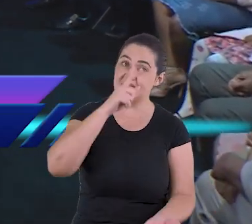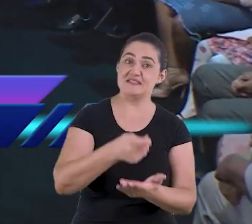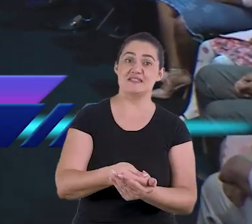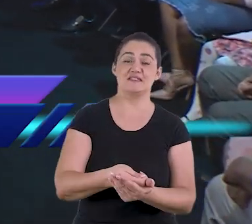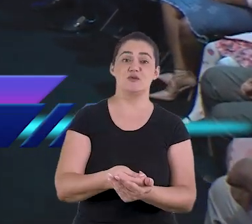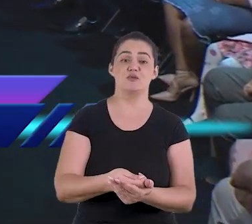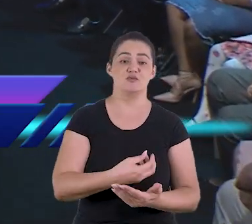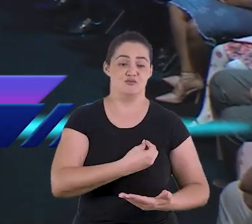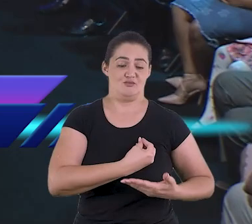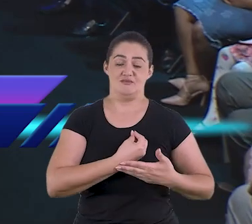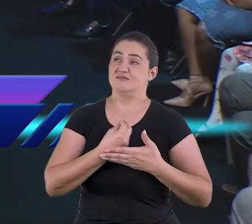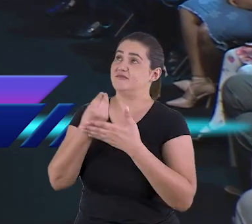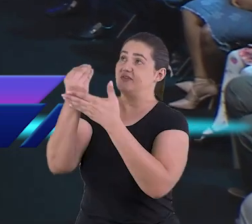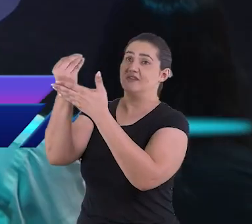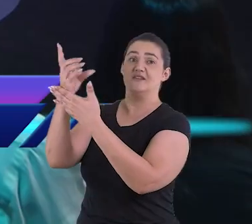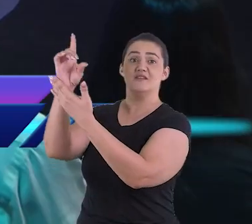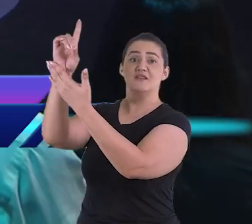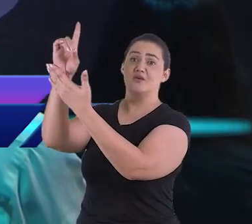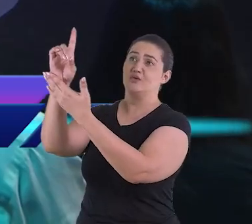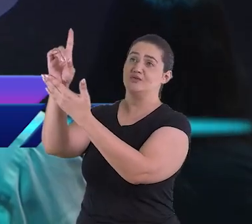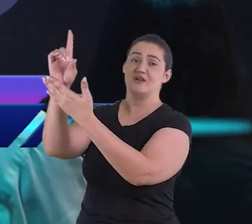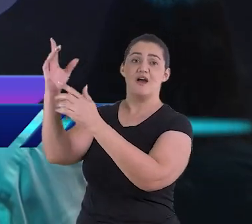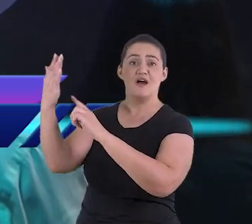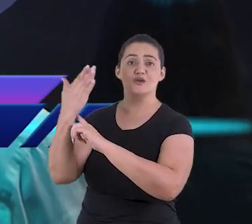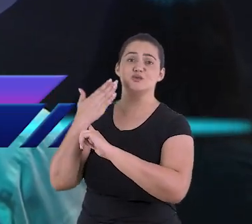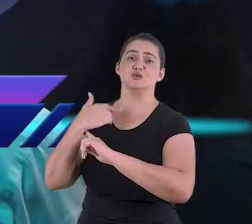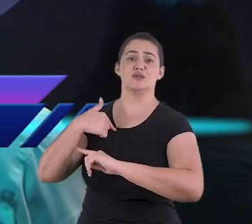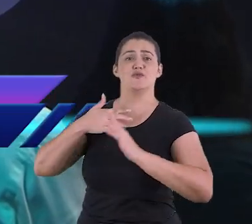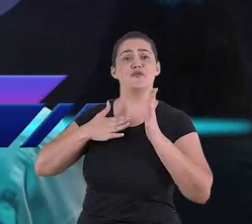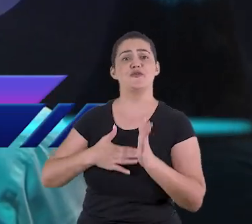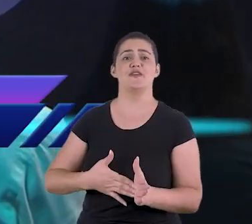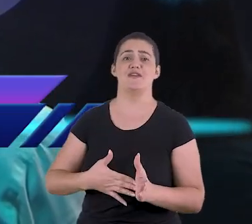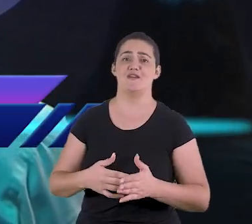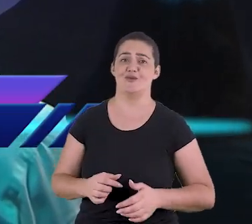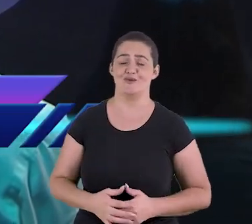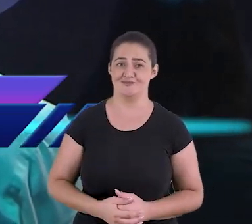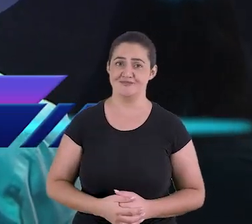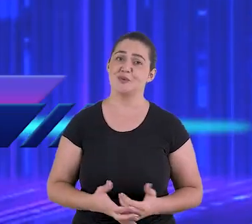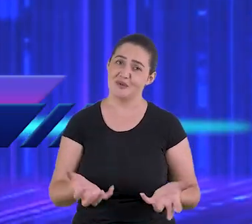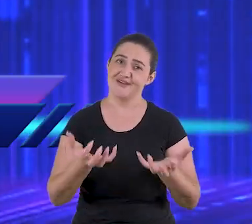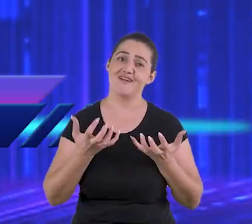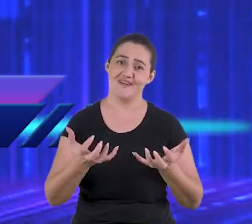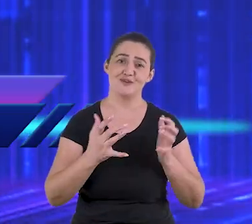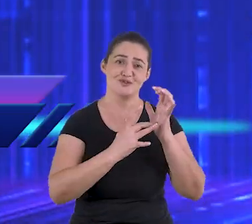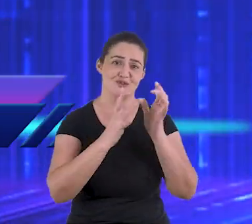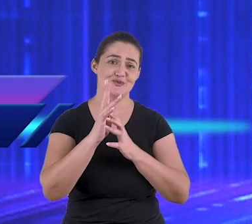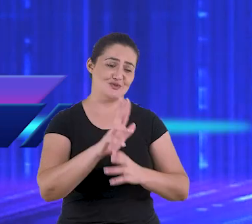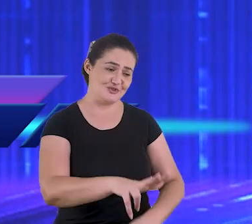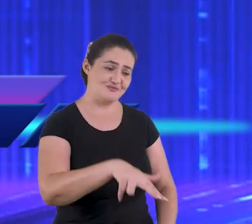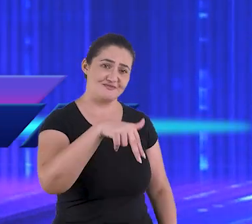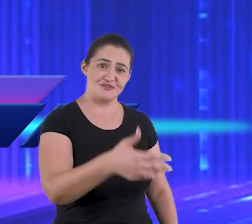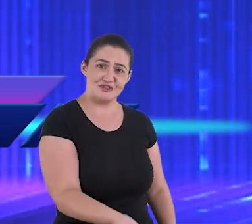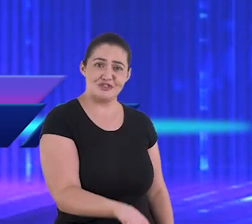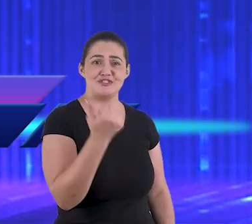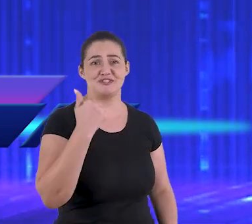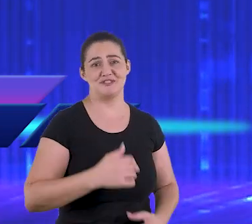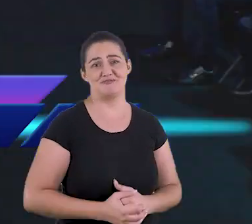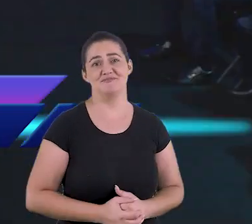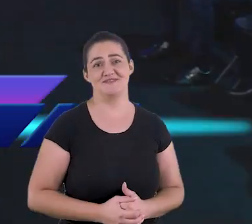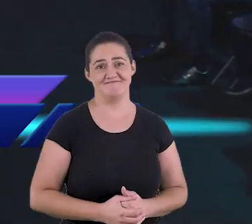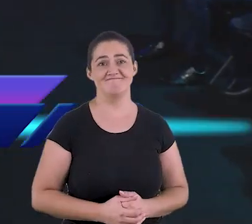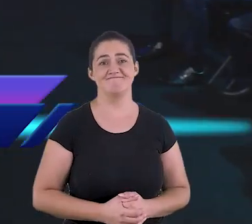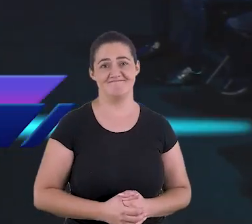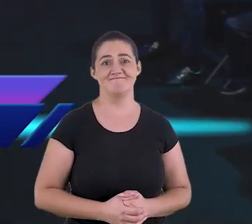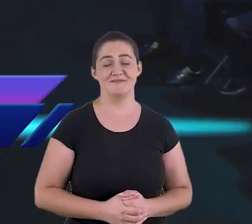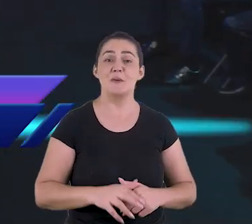preciso, obviamente, uma decisão. É preciso entregar a vida nas mãos do Senhor. É por isso que aqui no programa Arena do